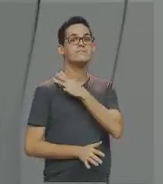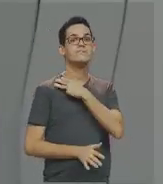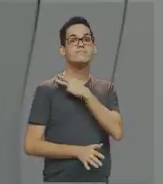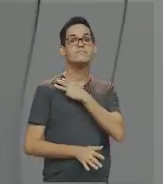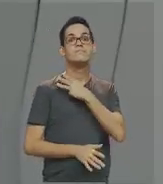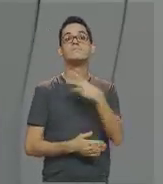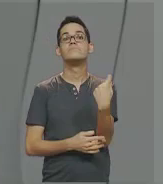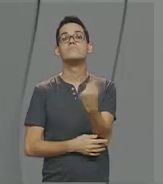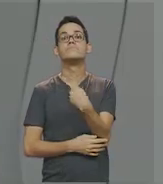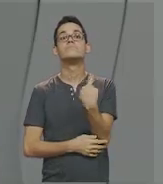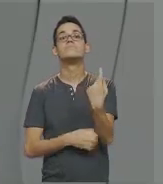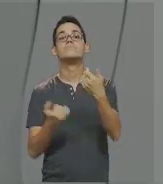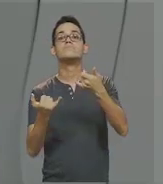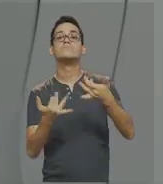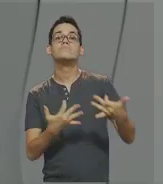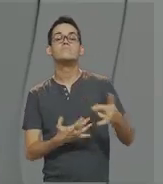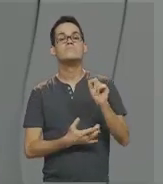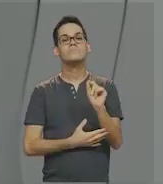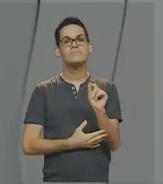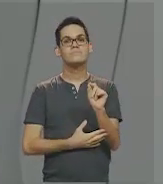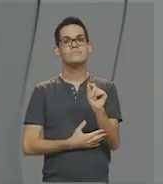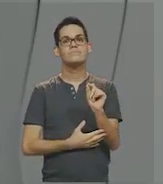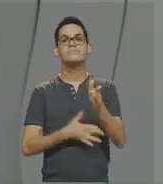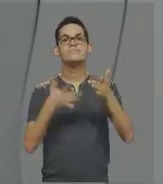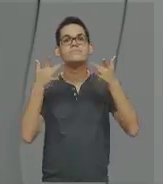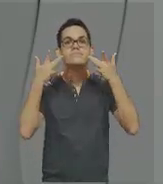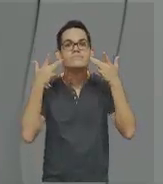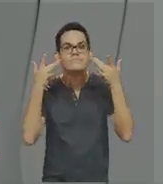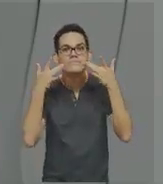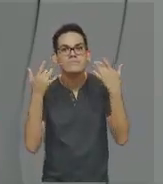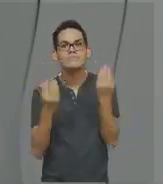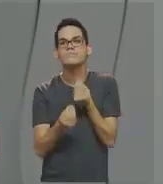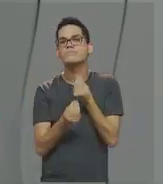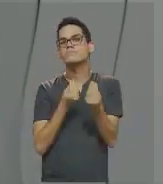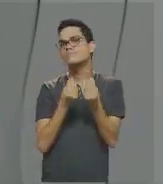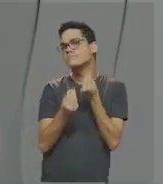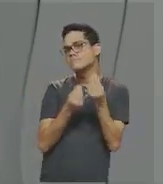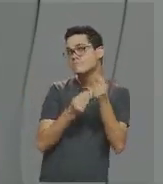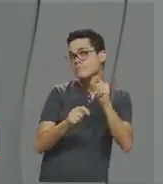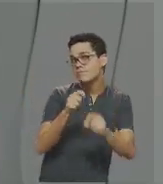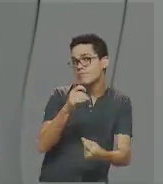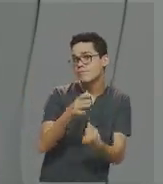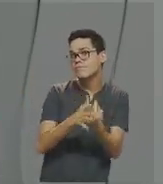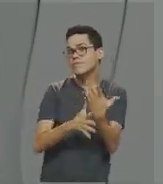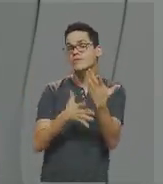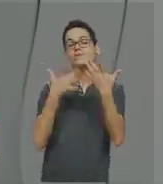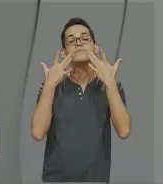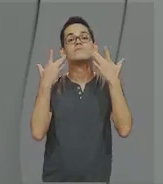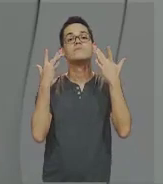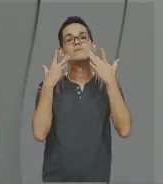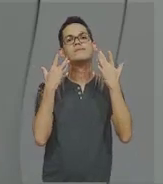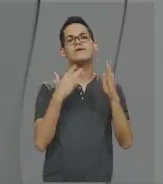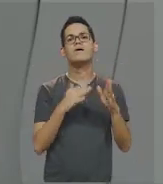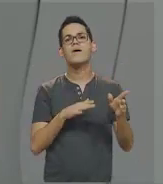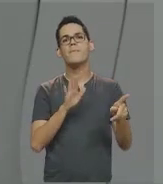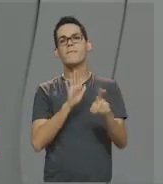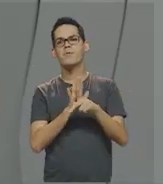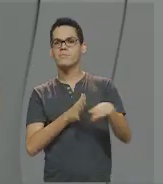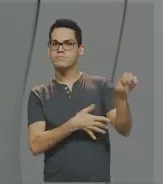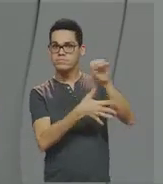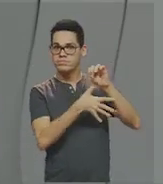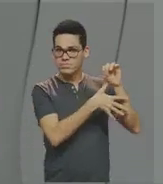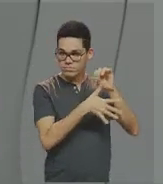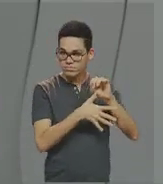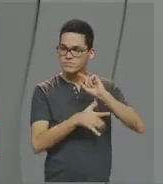conversou um pouco, sobre o teatro, Conversamos sobre o surgimento do teatro numa perspectiva ocidental e